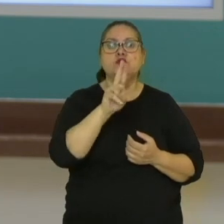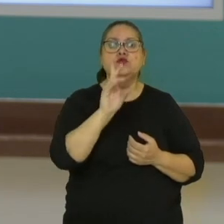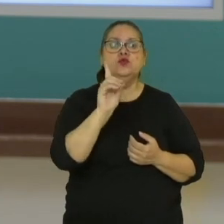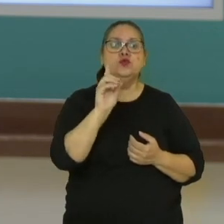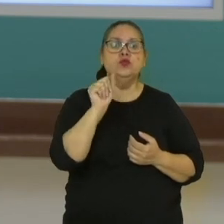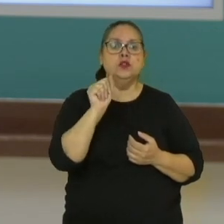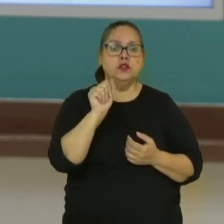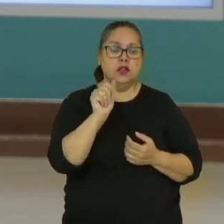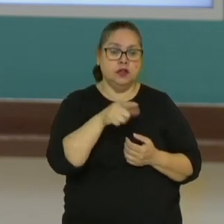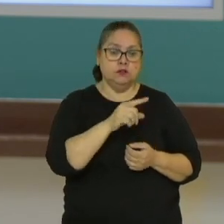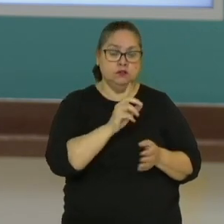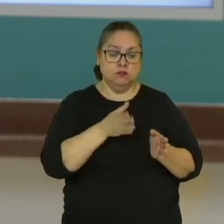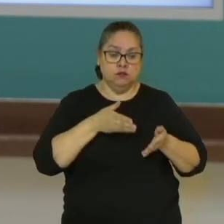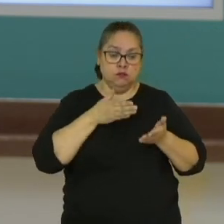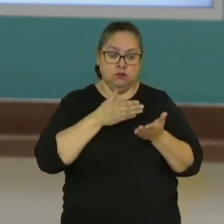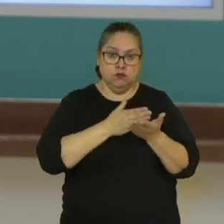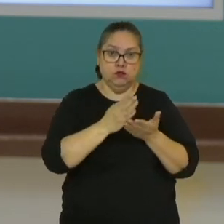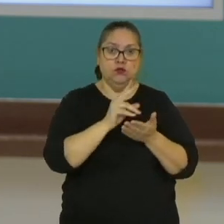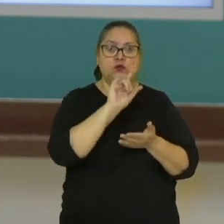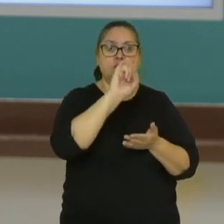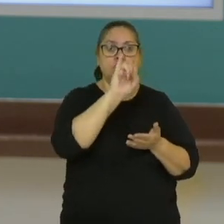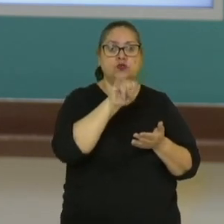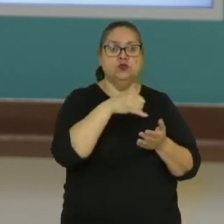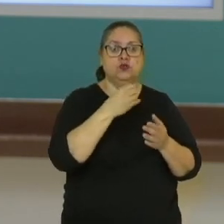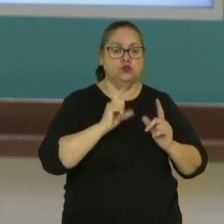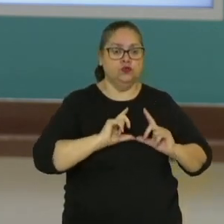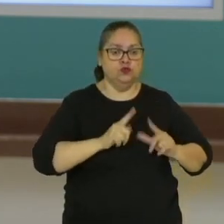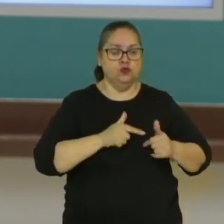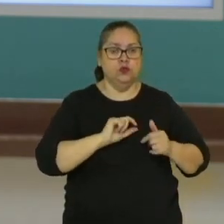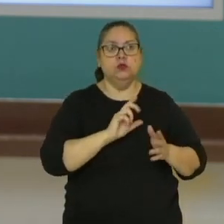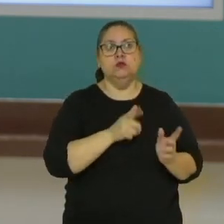palavra judaica, né, judeus, por causa do reino de Judá